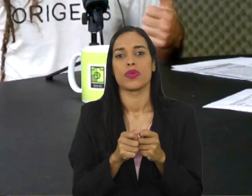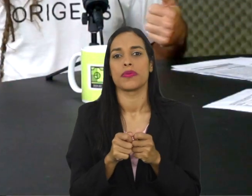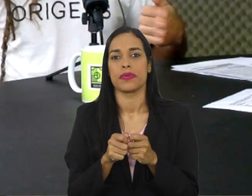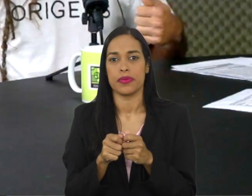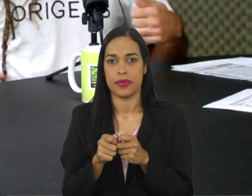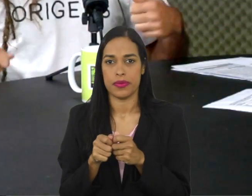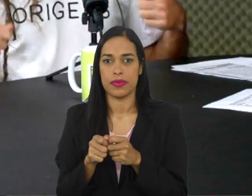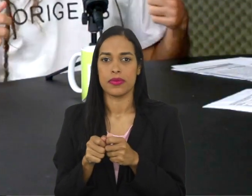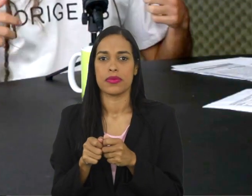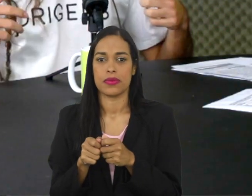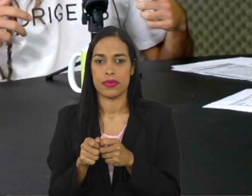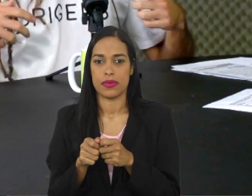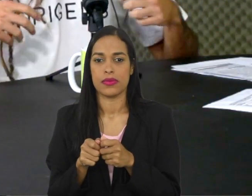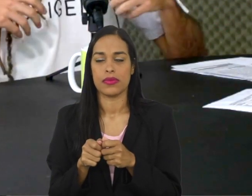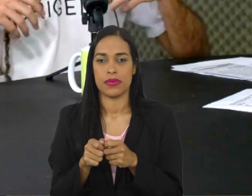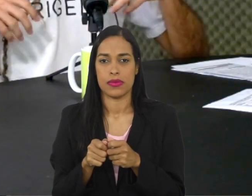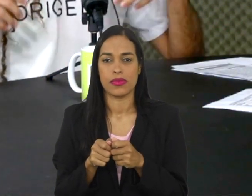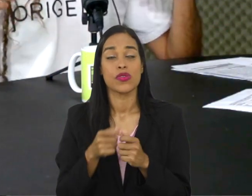movimentação